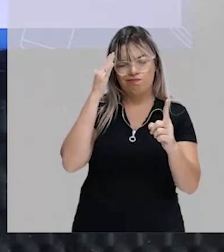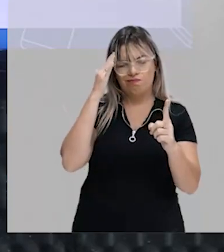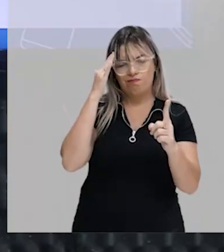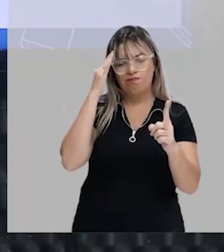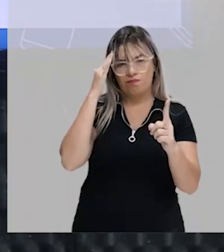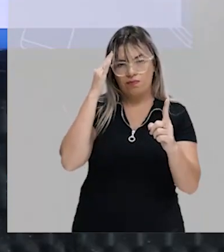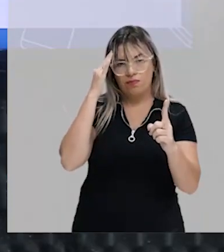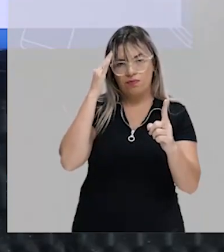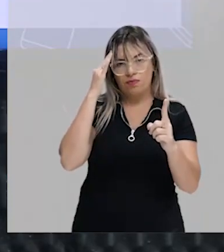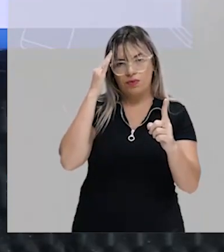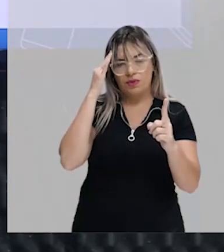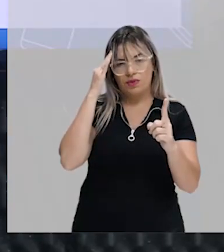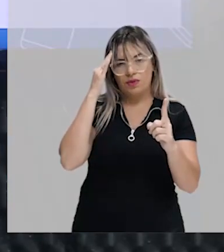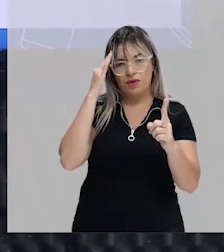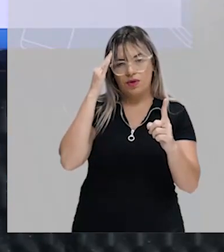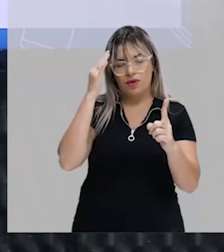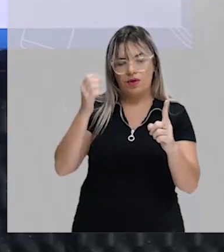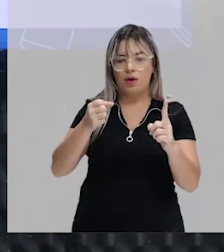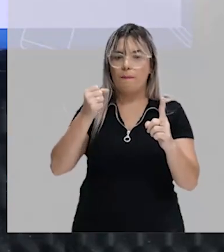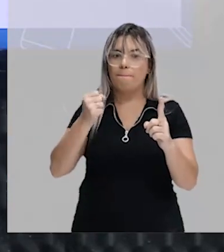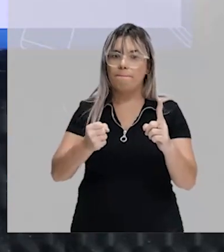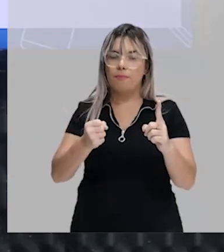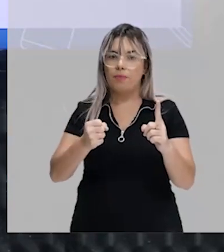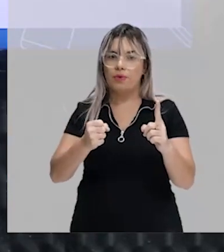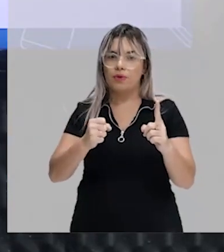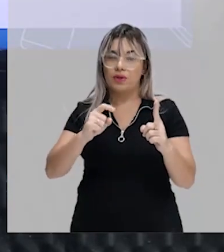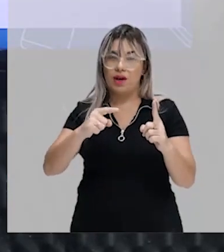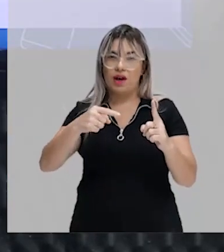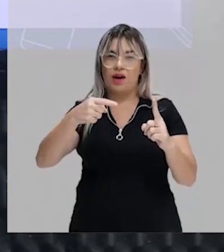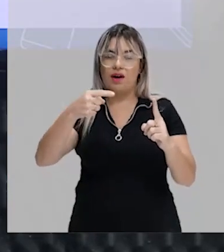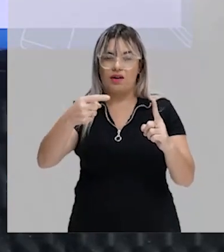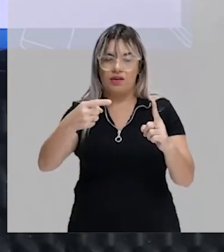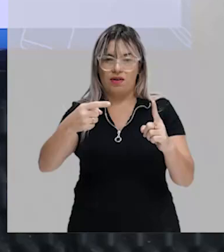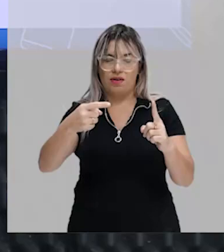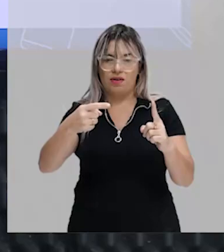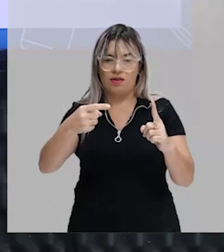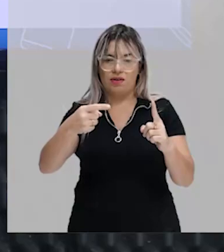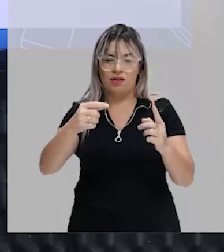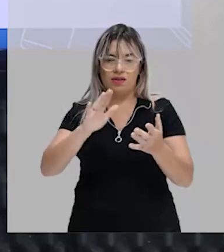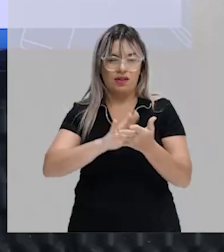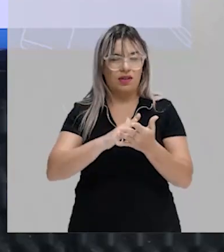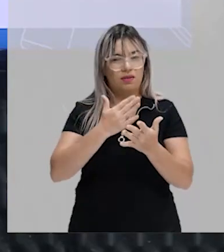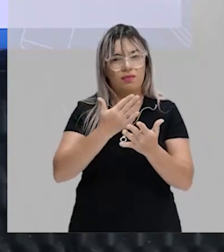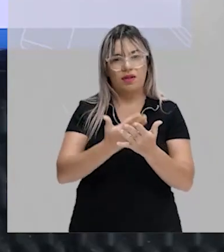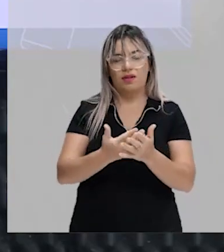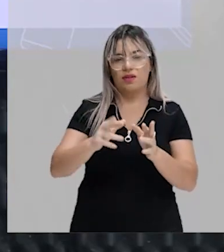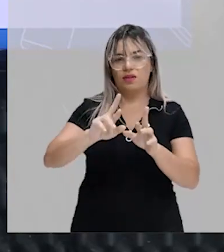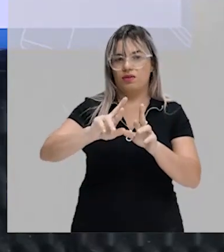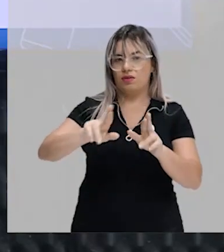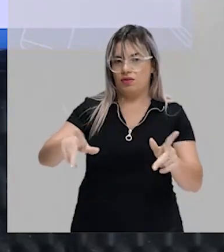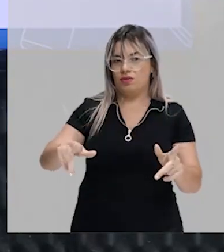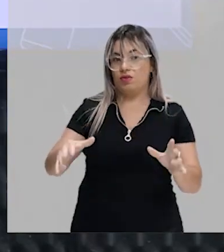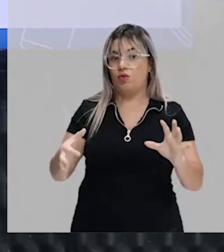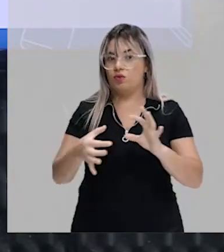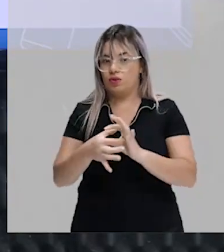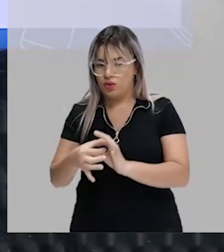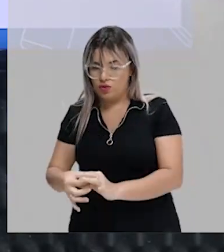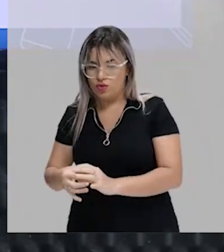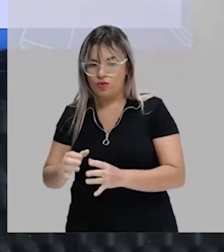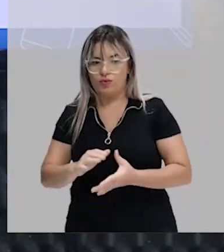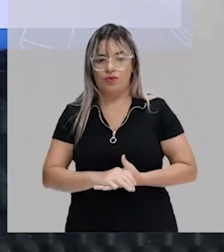pode extrapolar. Aí eu interpreto diferente. Tudo contextualmente falando.